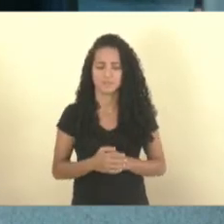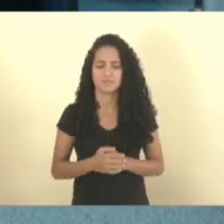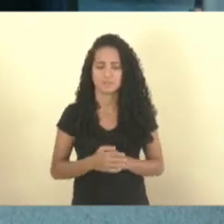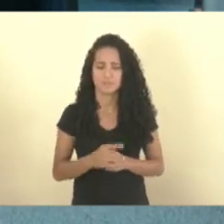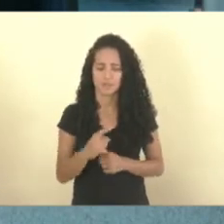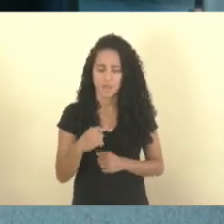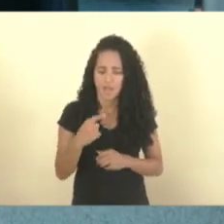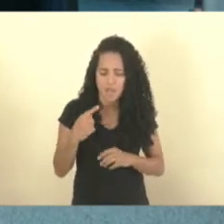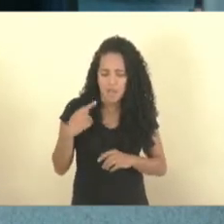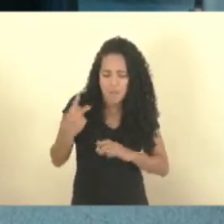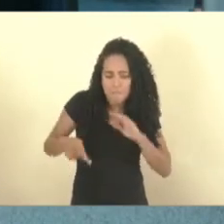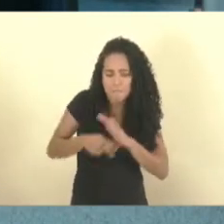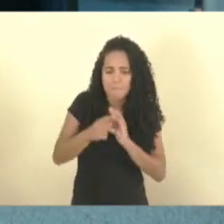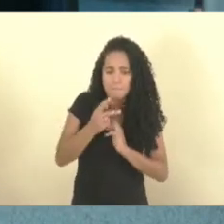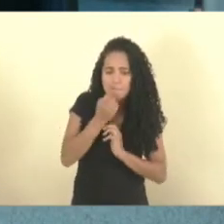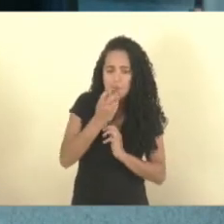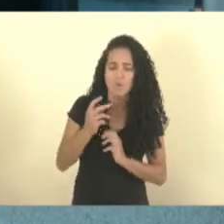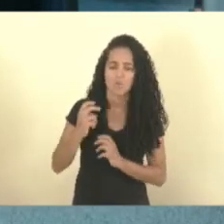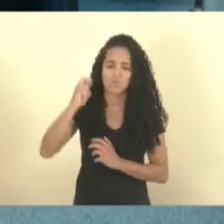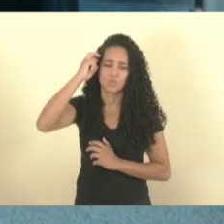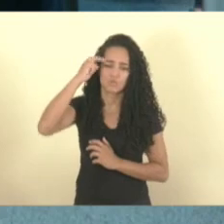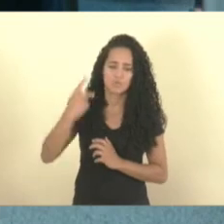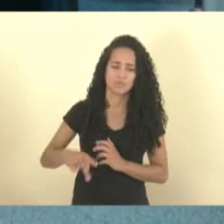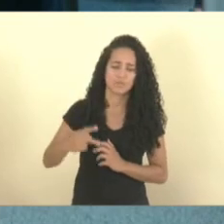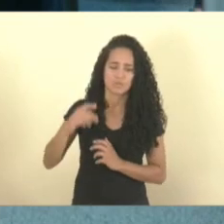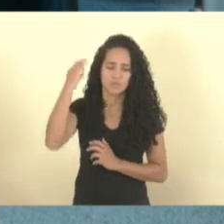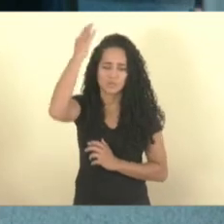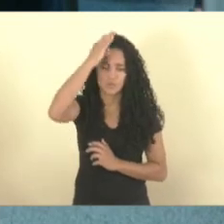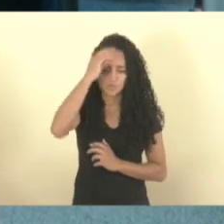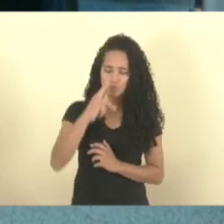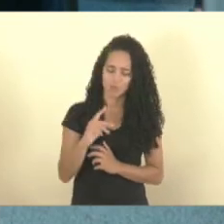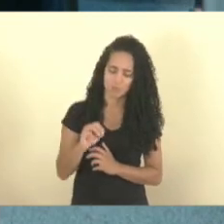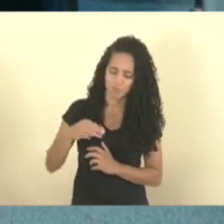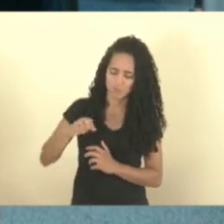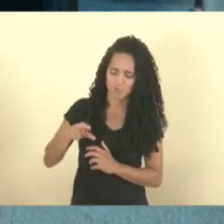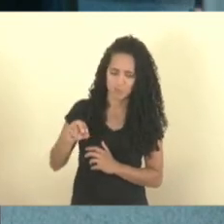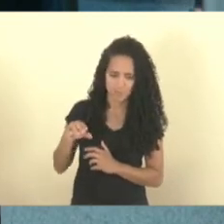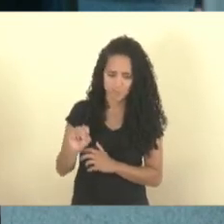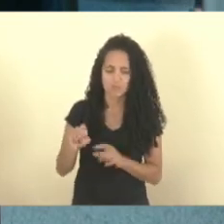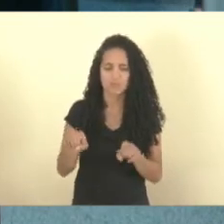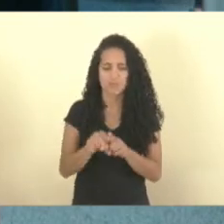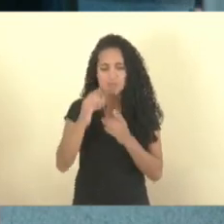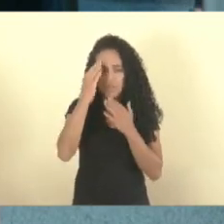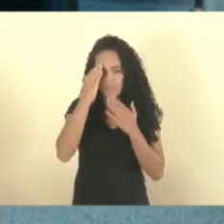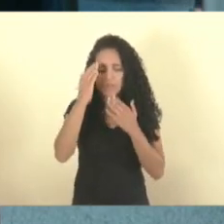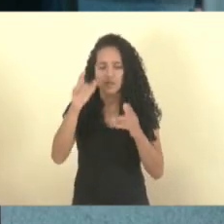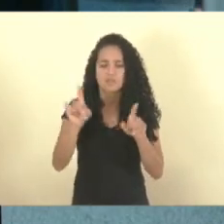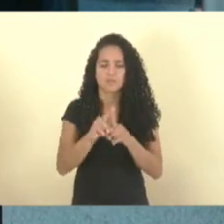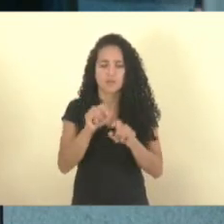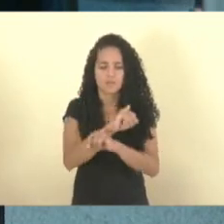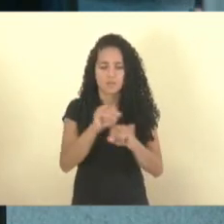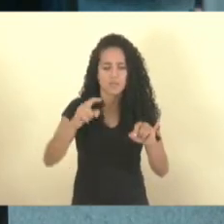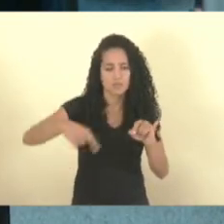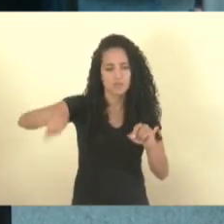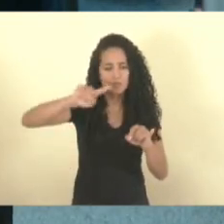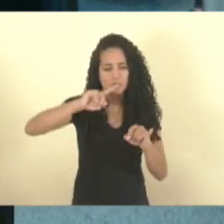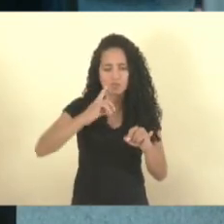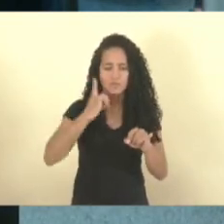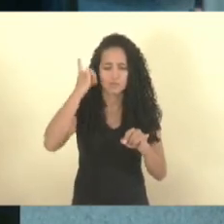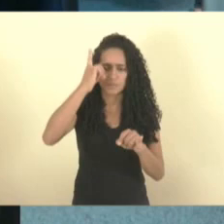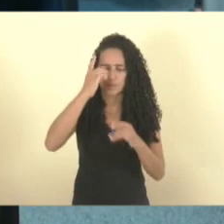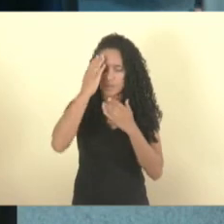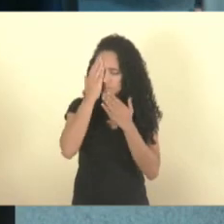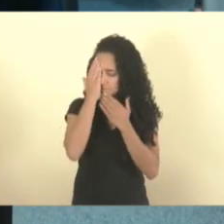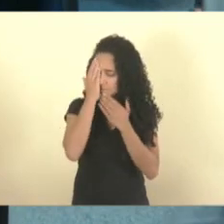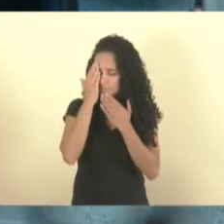a nossa cultura, para os pomeranos aqui do Estado do Espírito Santo, e fazer meu agradecimento aqui, dizer a todos os deputados,